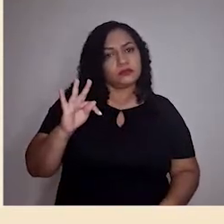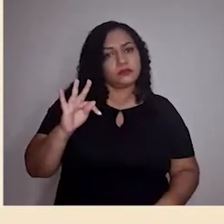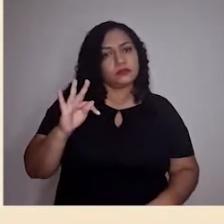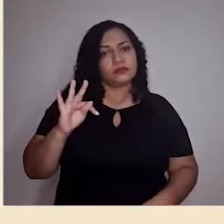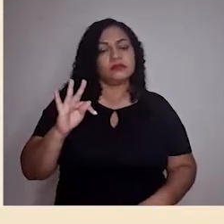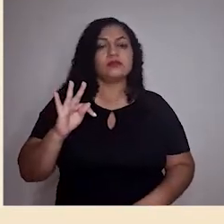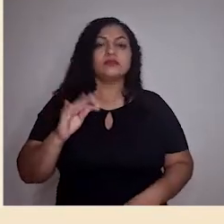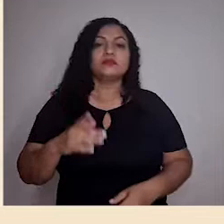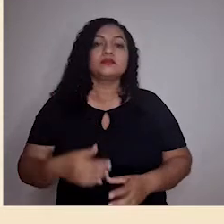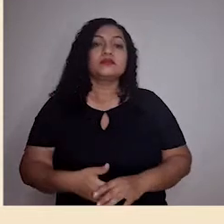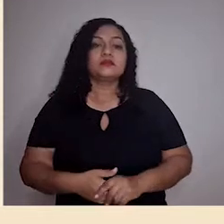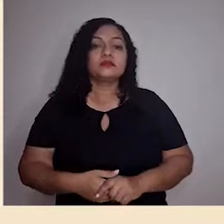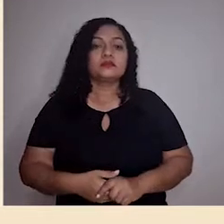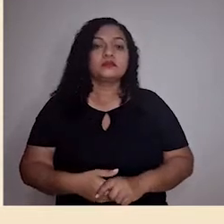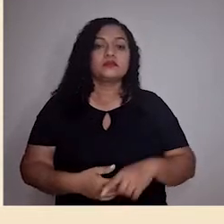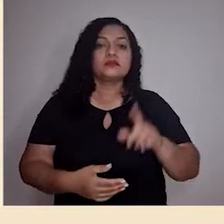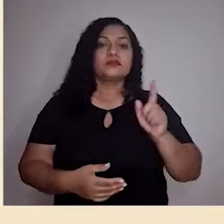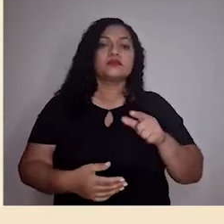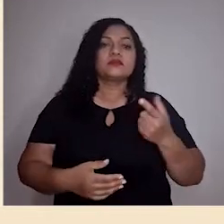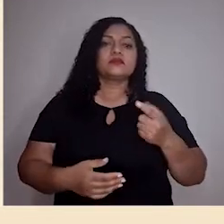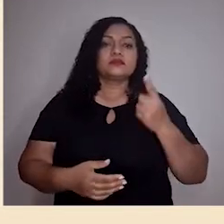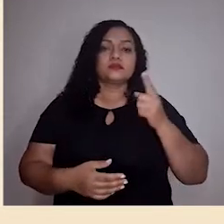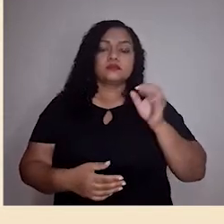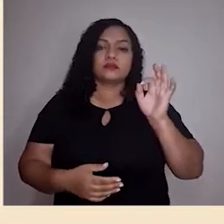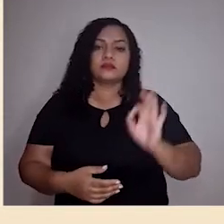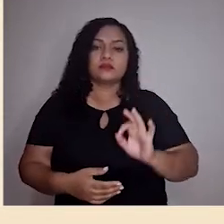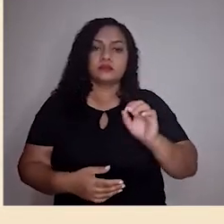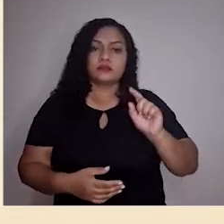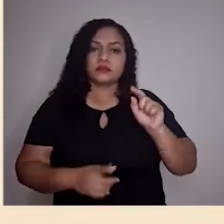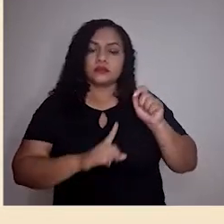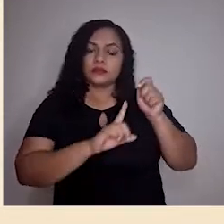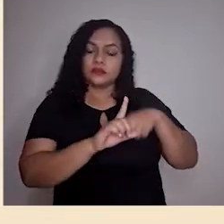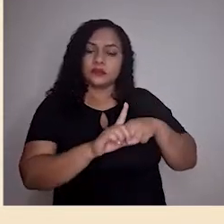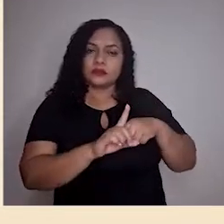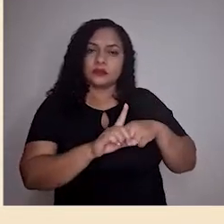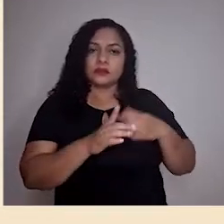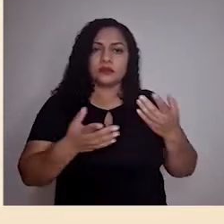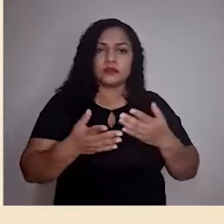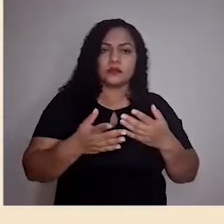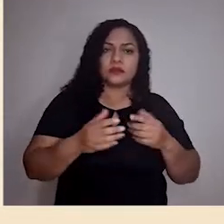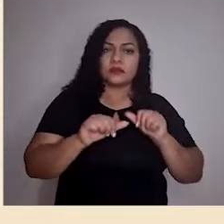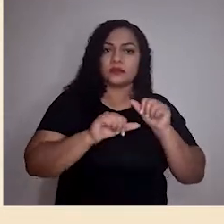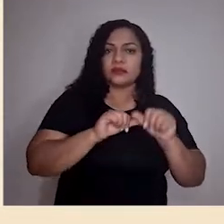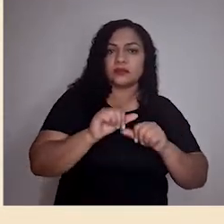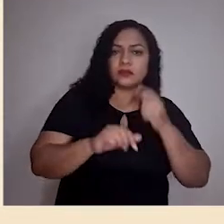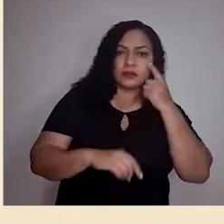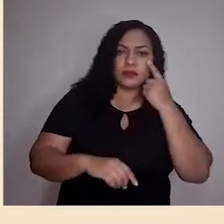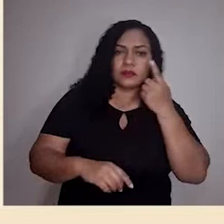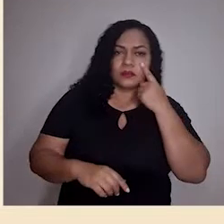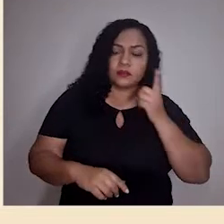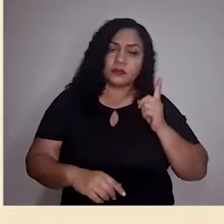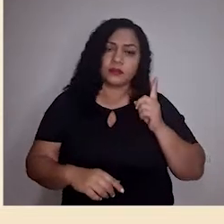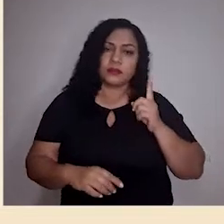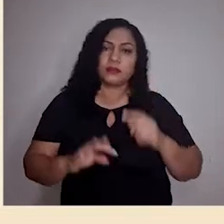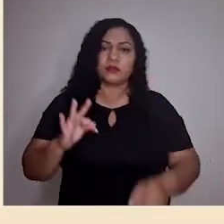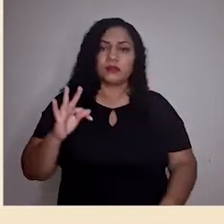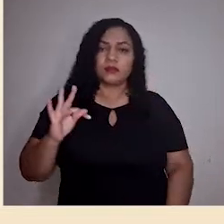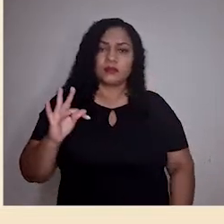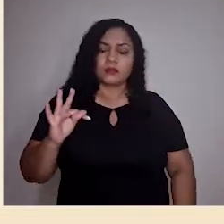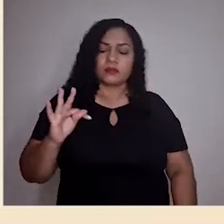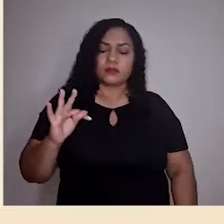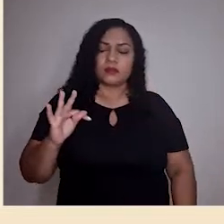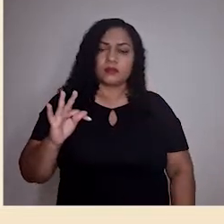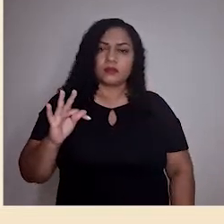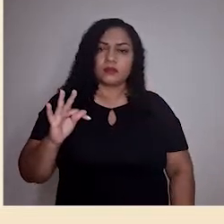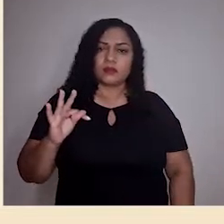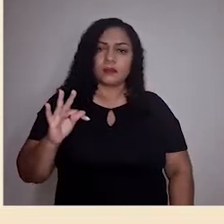forma percentual. Transformando para a forma decimal, fica 0,01 ao mês. O